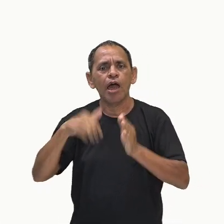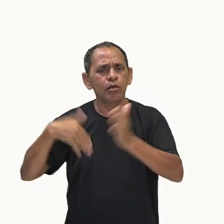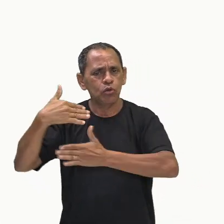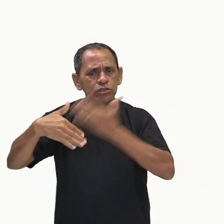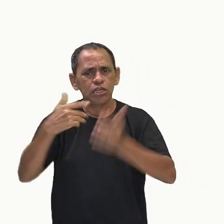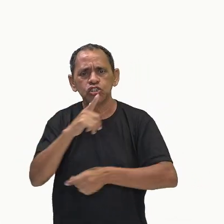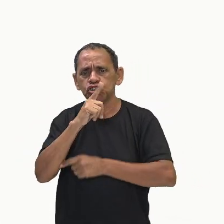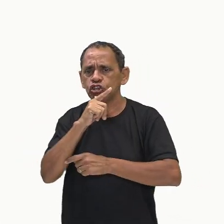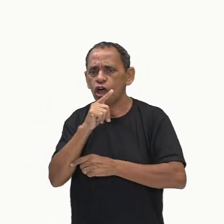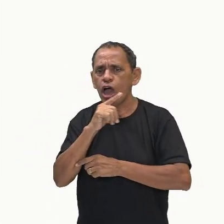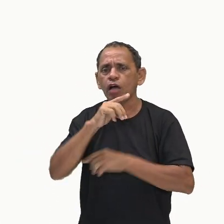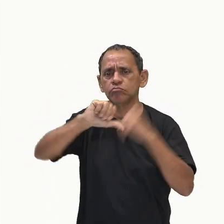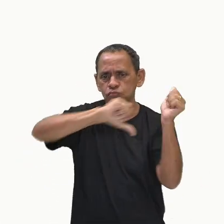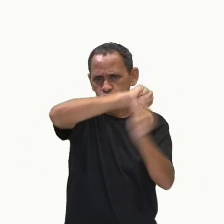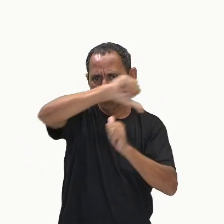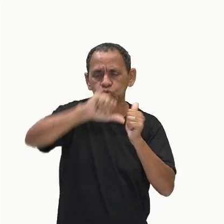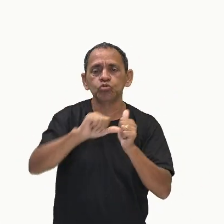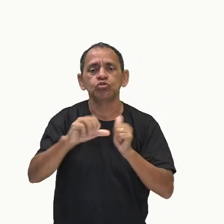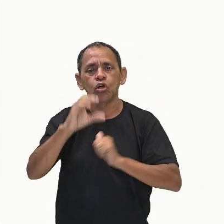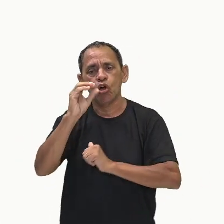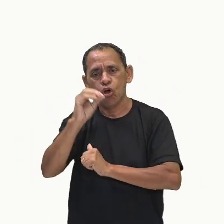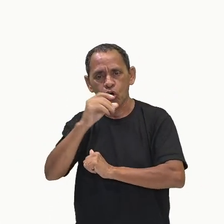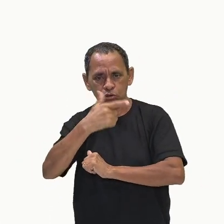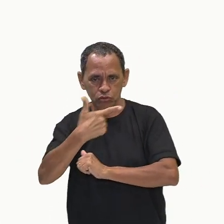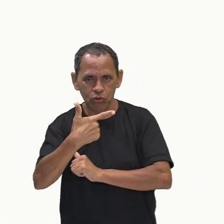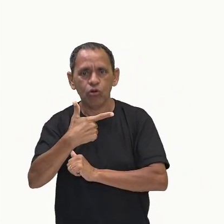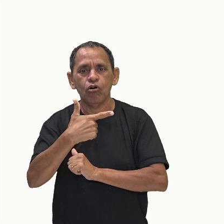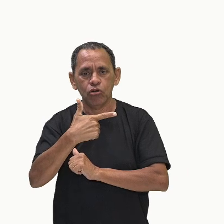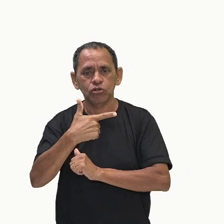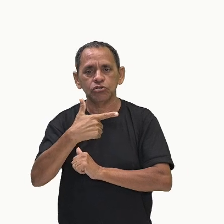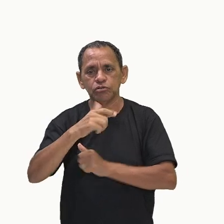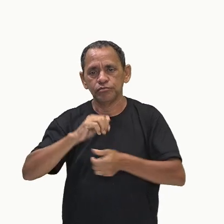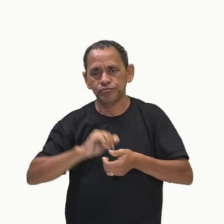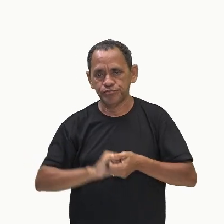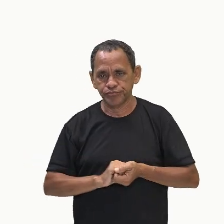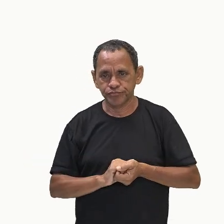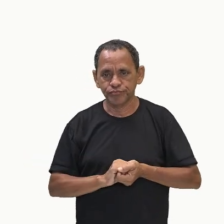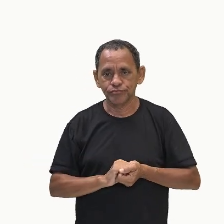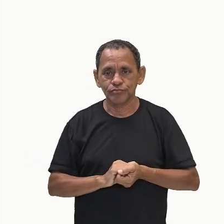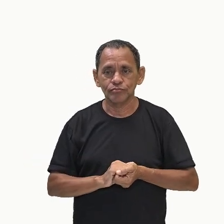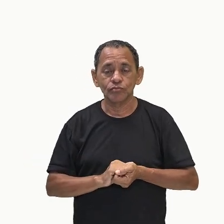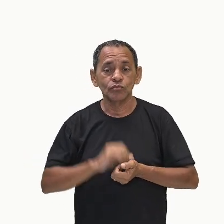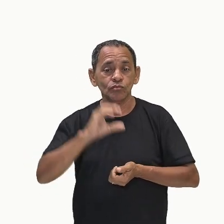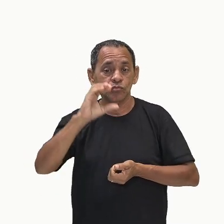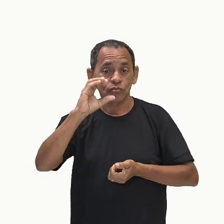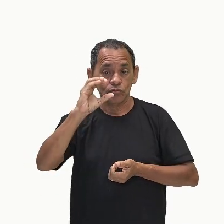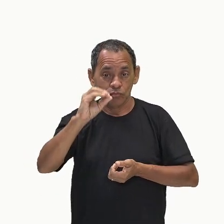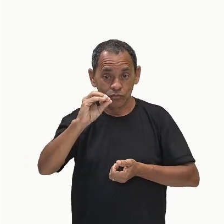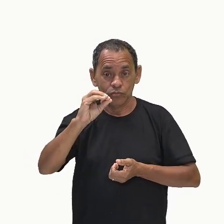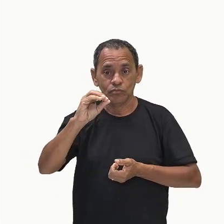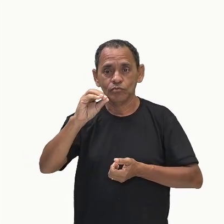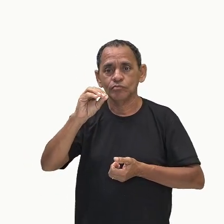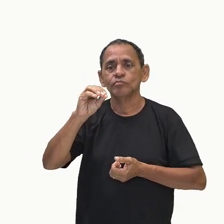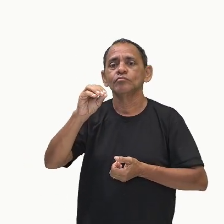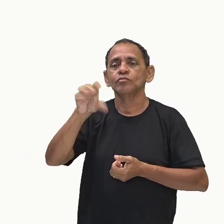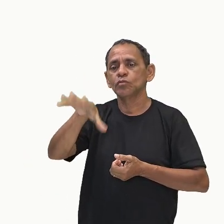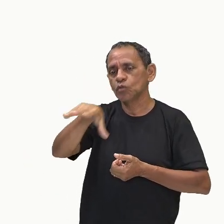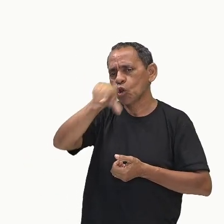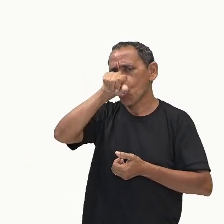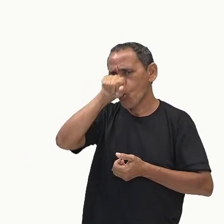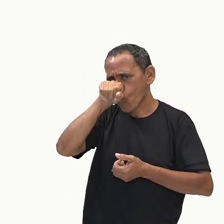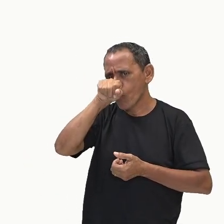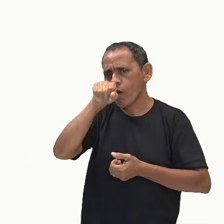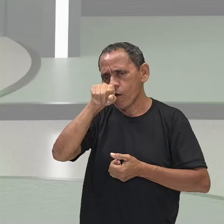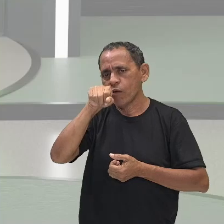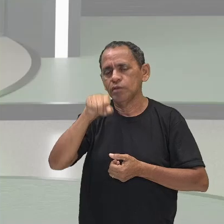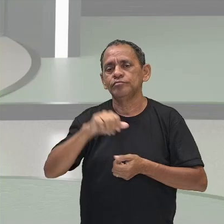em oxigênio gasoso, o nosso conhecido O2, o oxigênio, justamente o oxigênio que nós